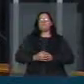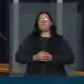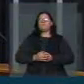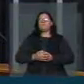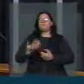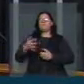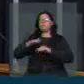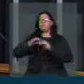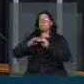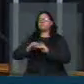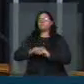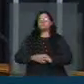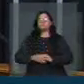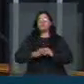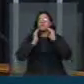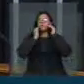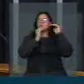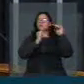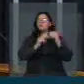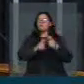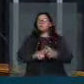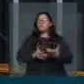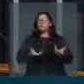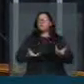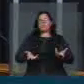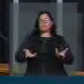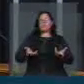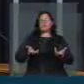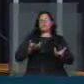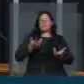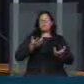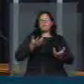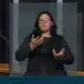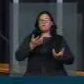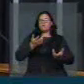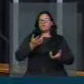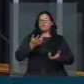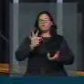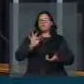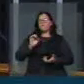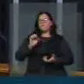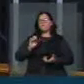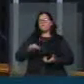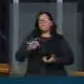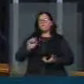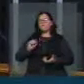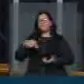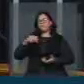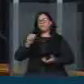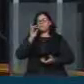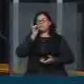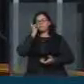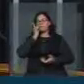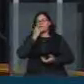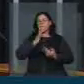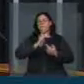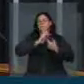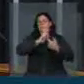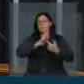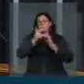diminuir, respeitando as minorias. O deputado Henrique Fontana, que era o relator da matéria, apresentou um projeto.